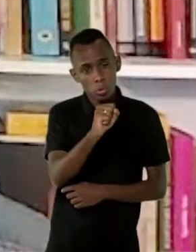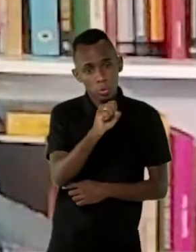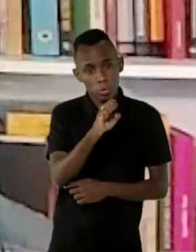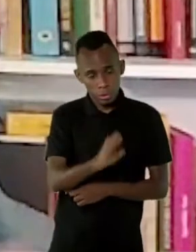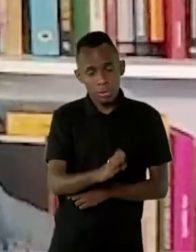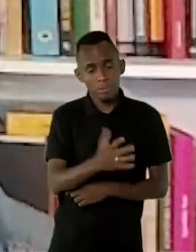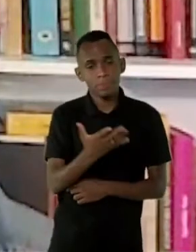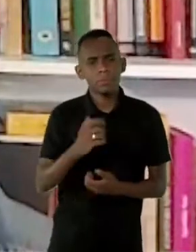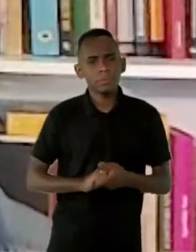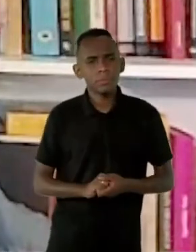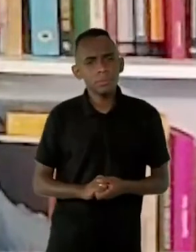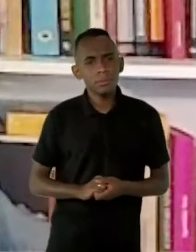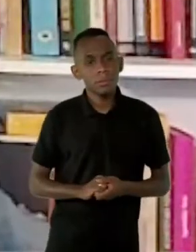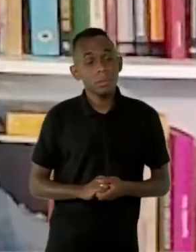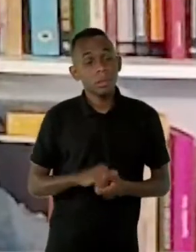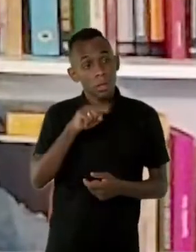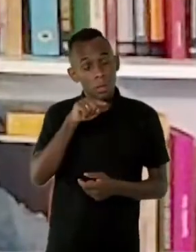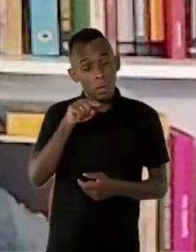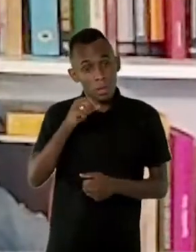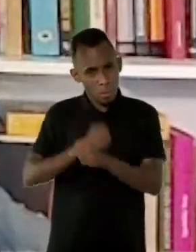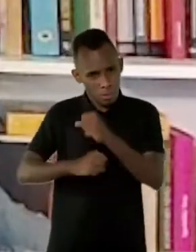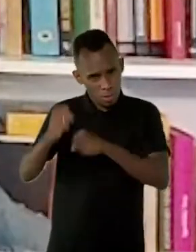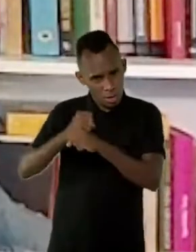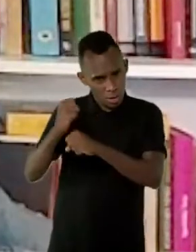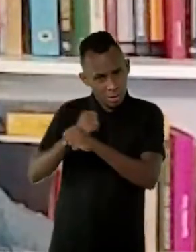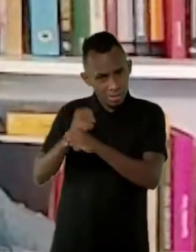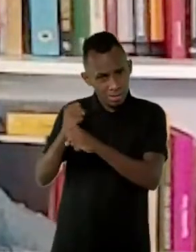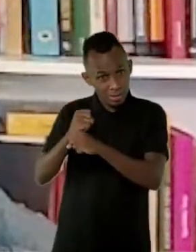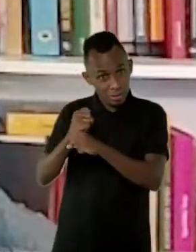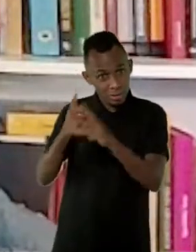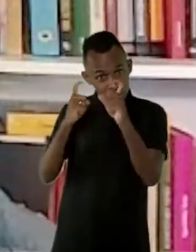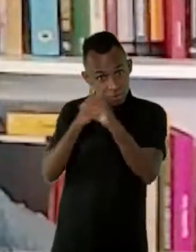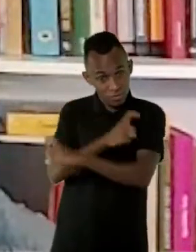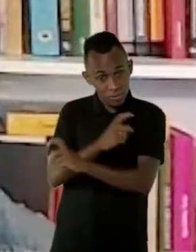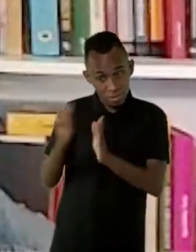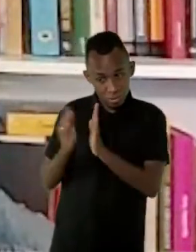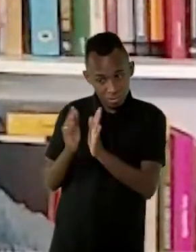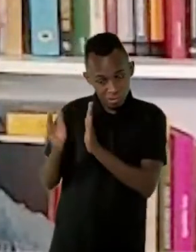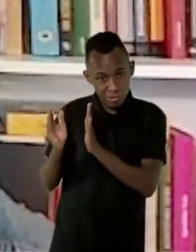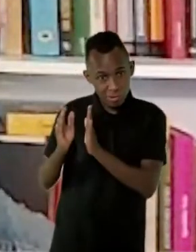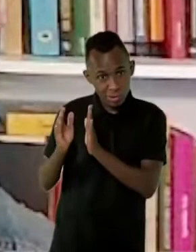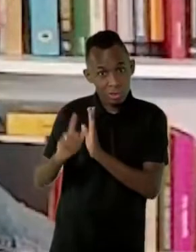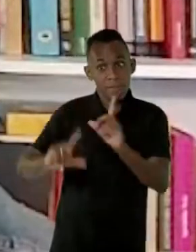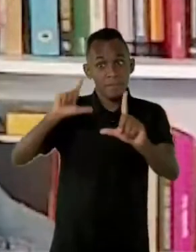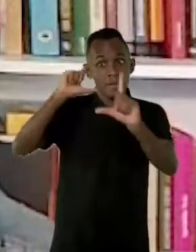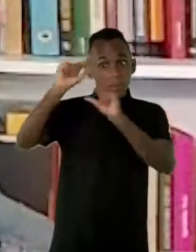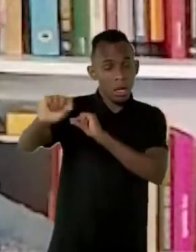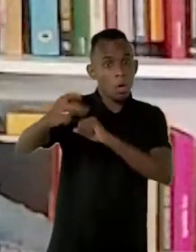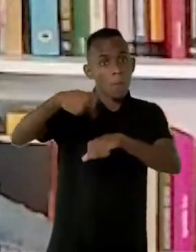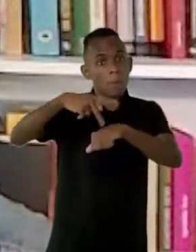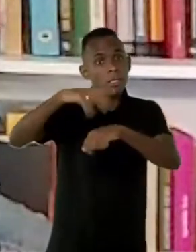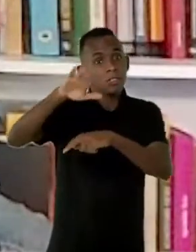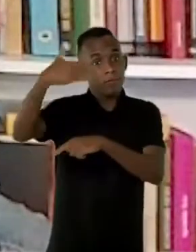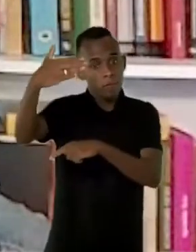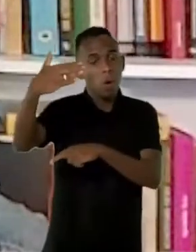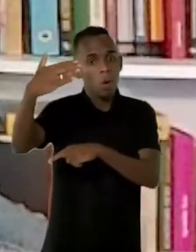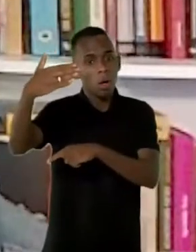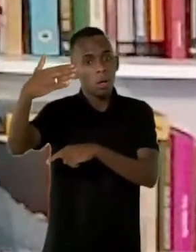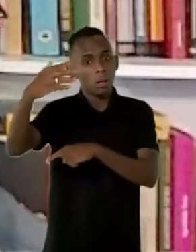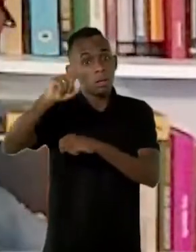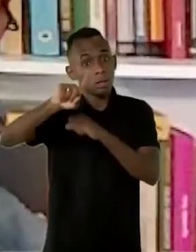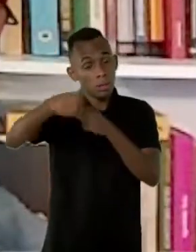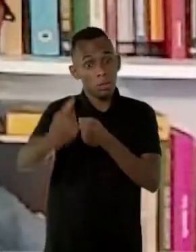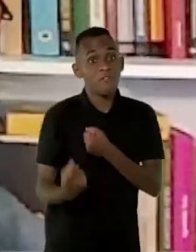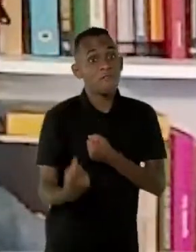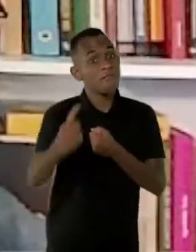ficou feia, ele foi para o Chile. E aí, depois ele voltou clandestinamente, mas os amigos disseram